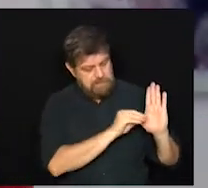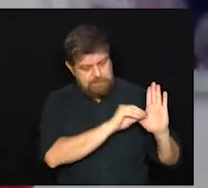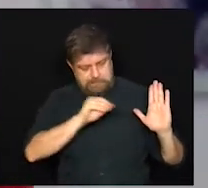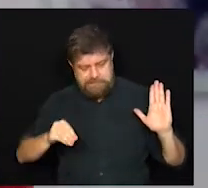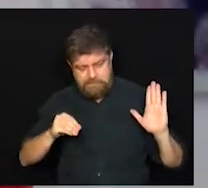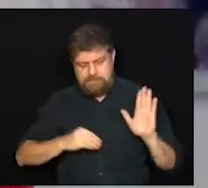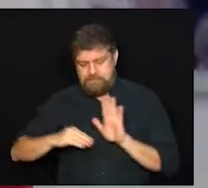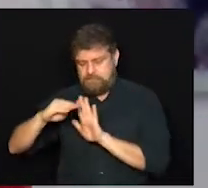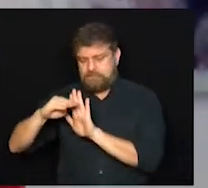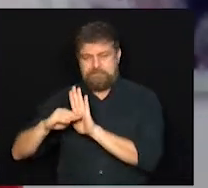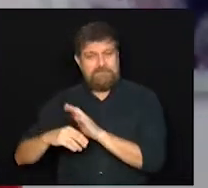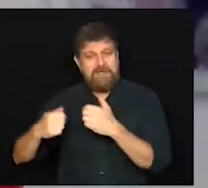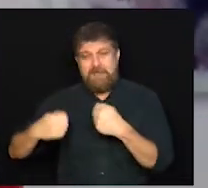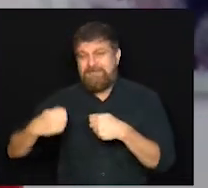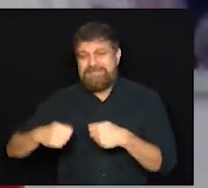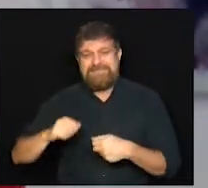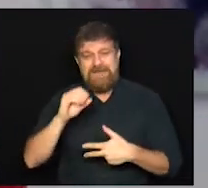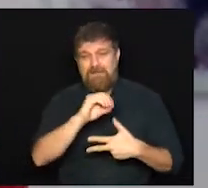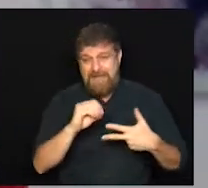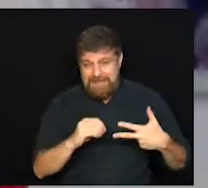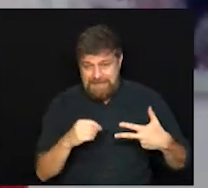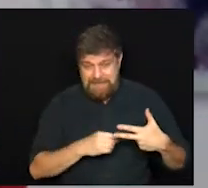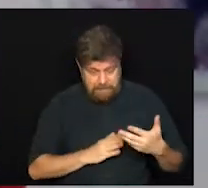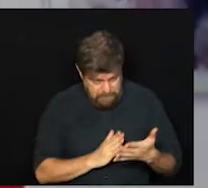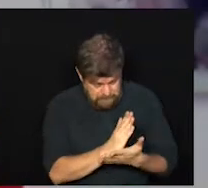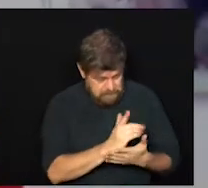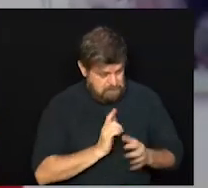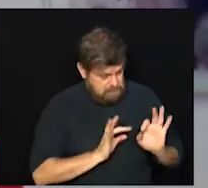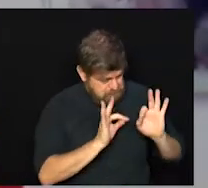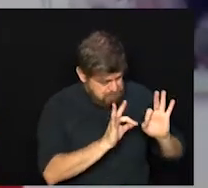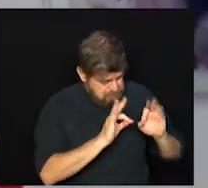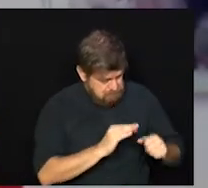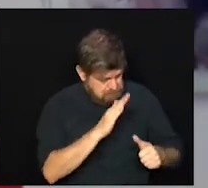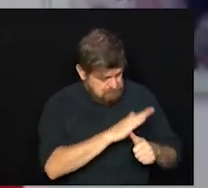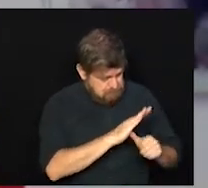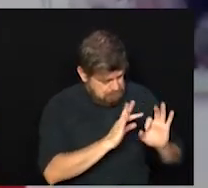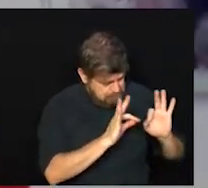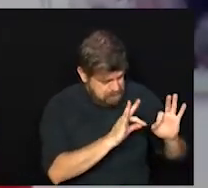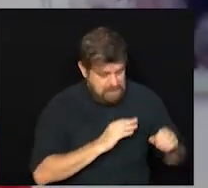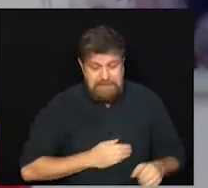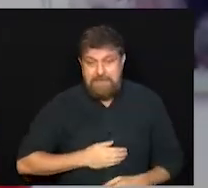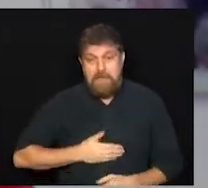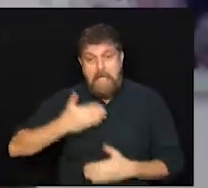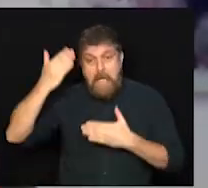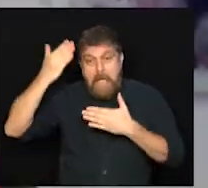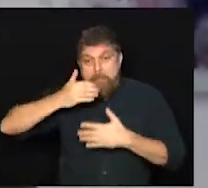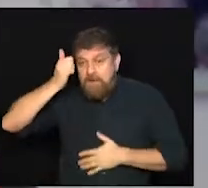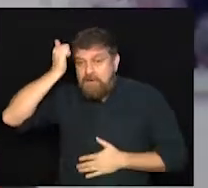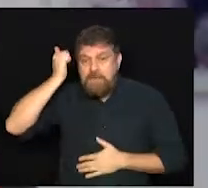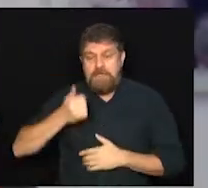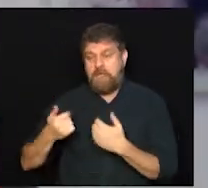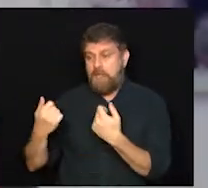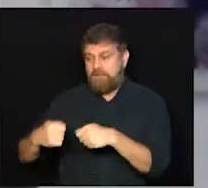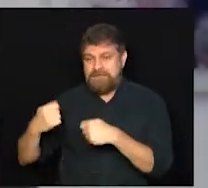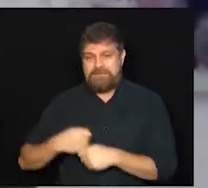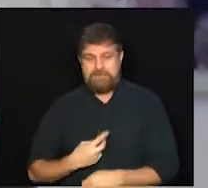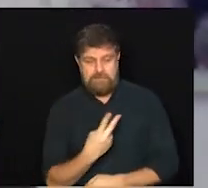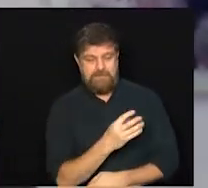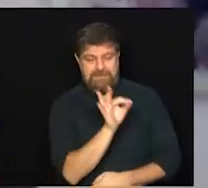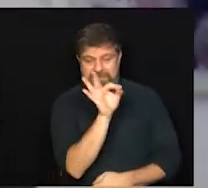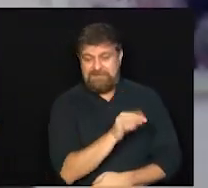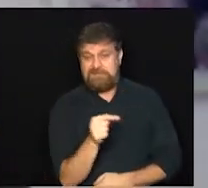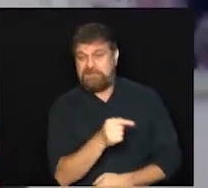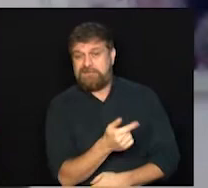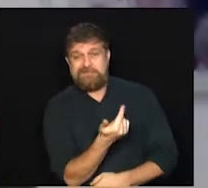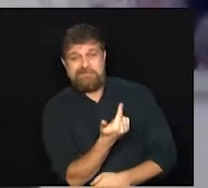não precisaria ter prestado o vestibular da Unicamp. Esses 20% que não existiram esse ano,